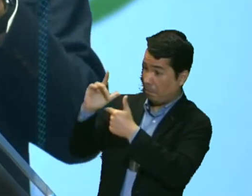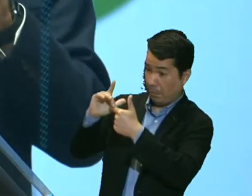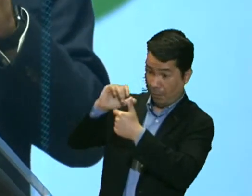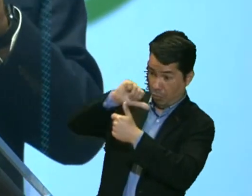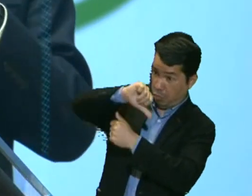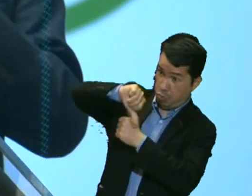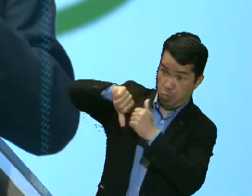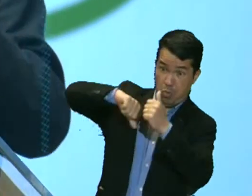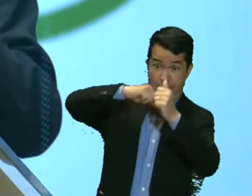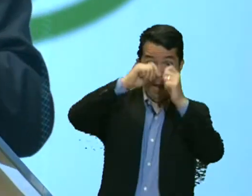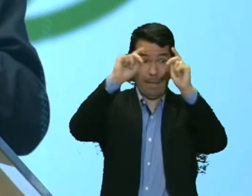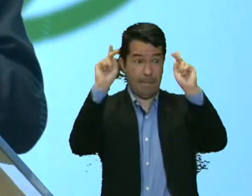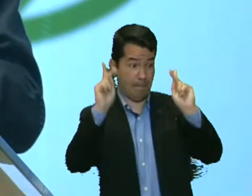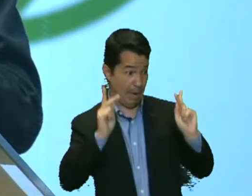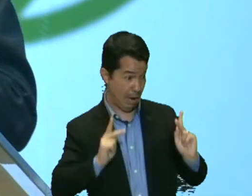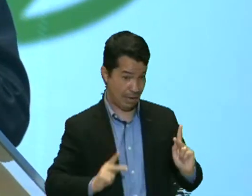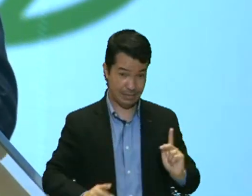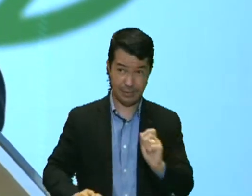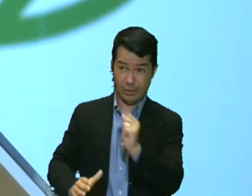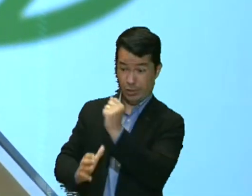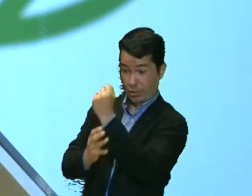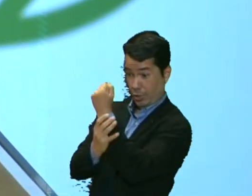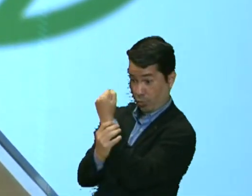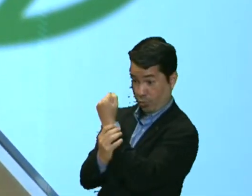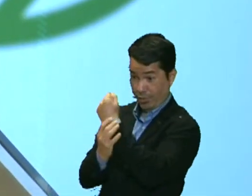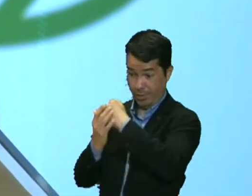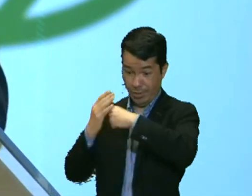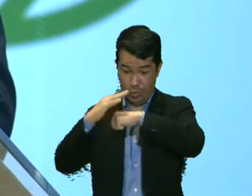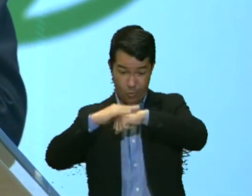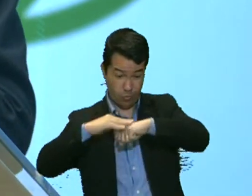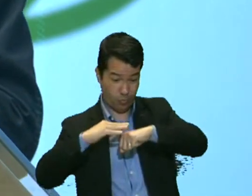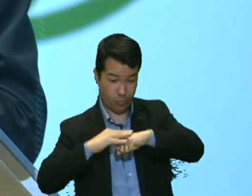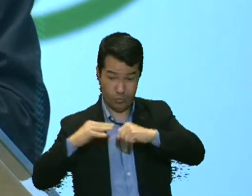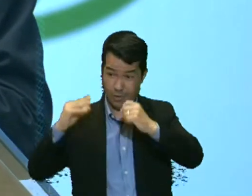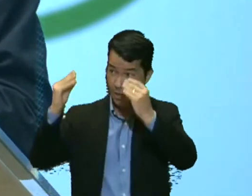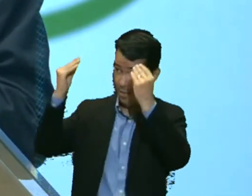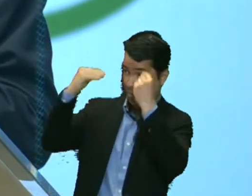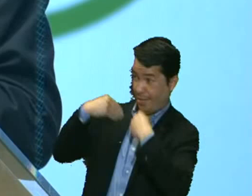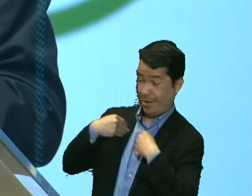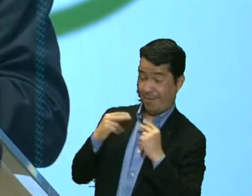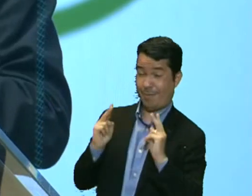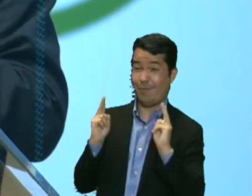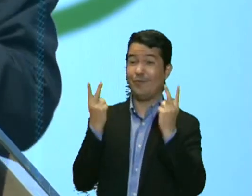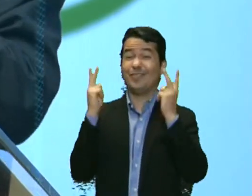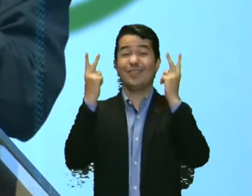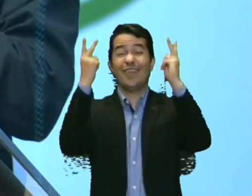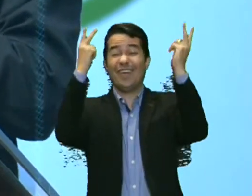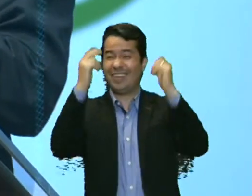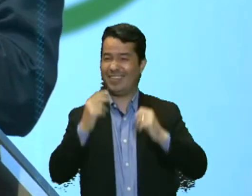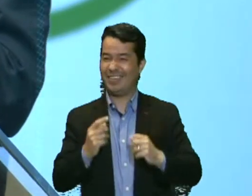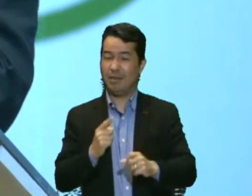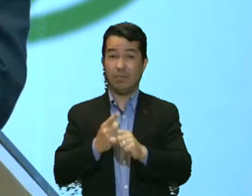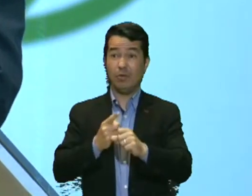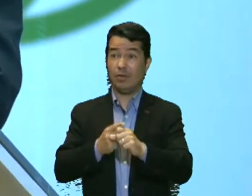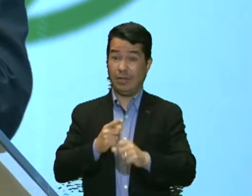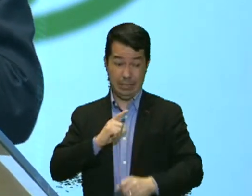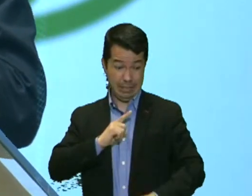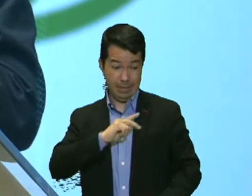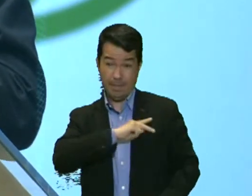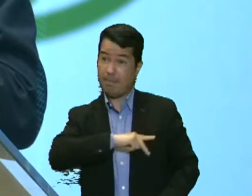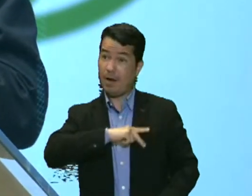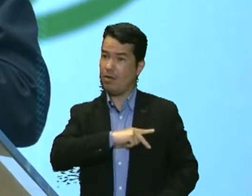a vitória em todas as áreas da sua vida, e assim sendo grato em todas as